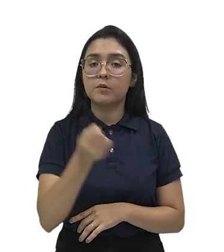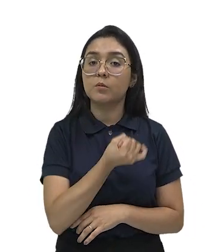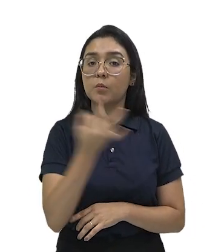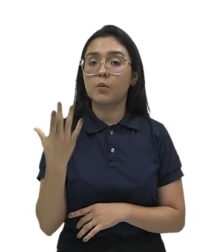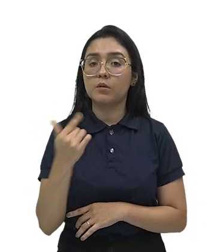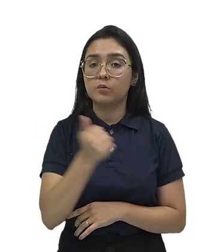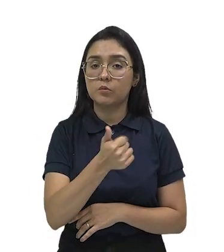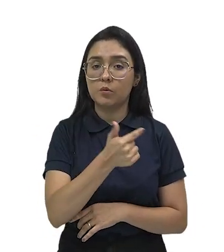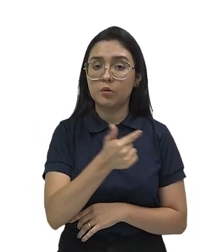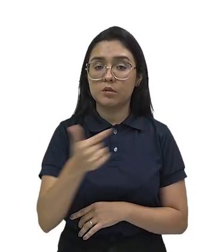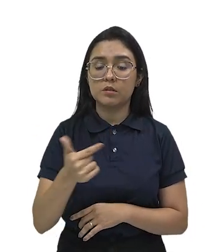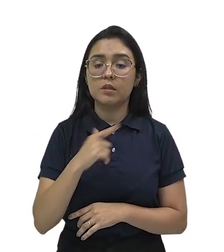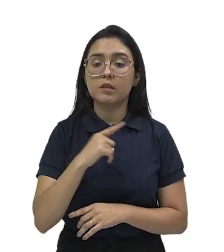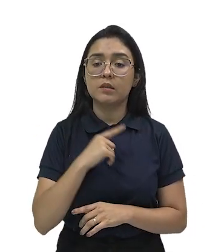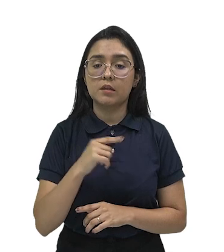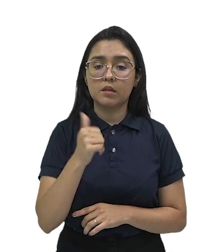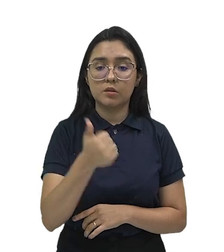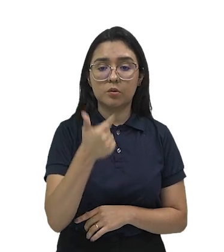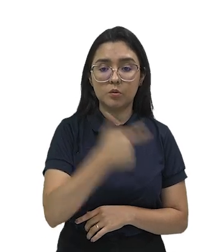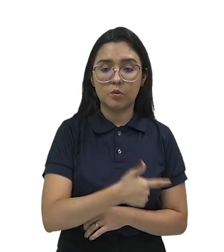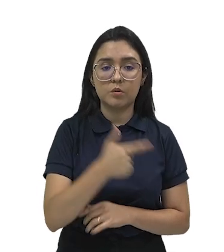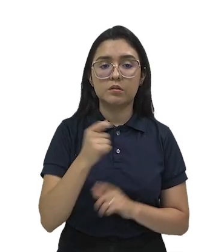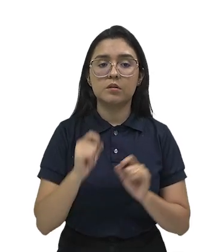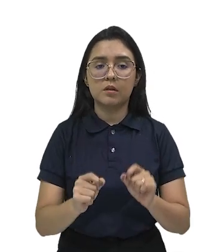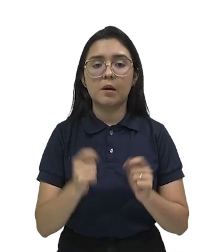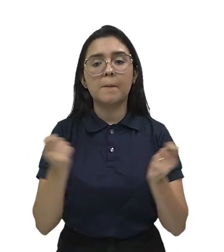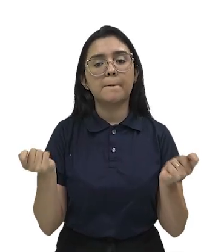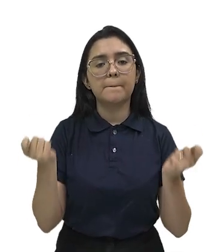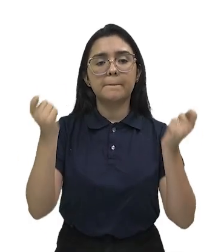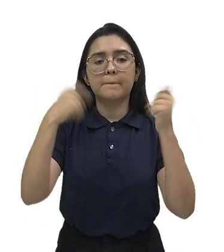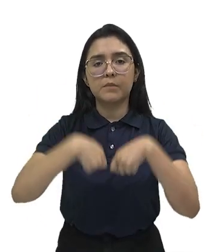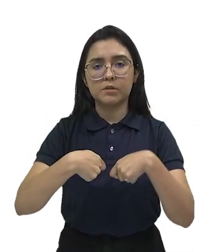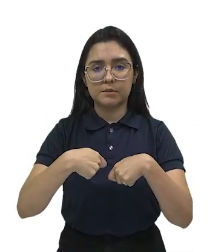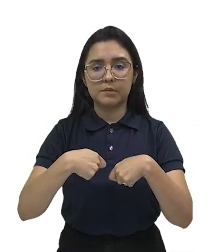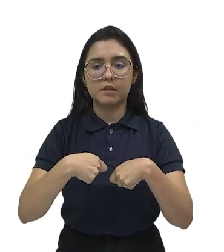2, 12. Você vai ter 12